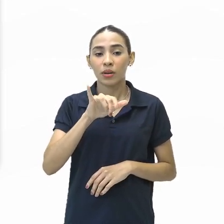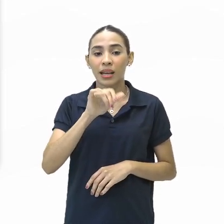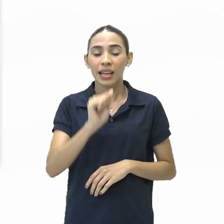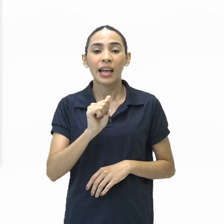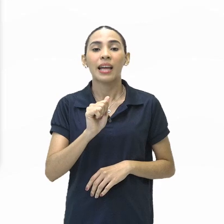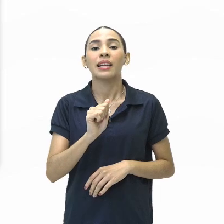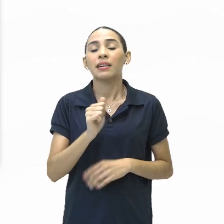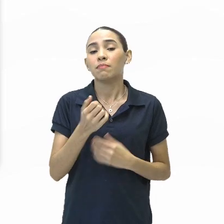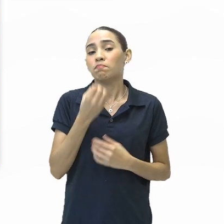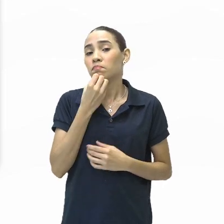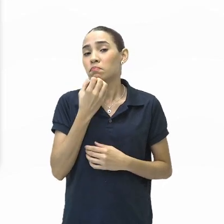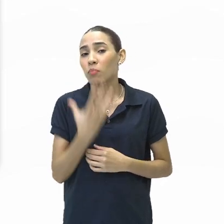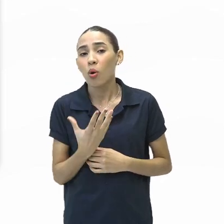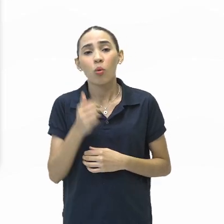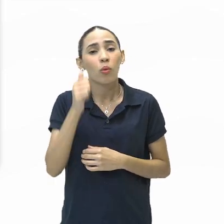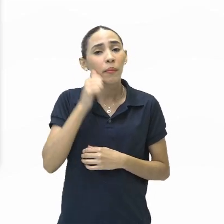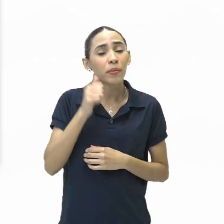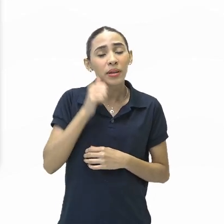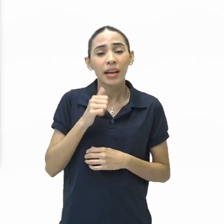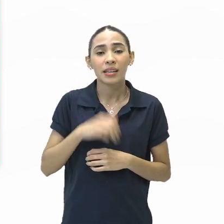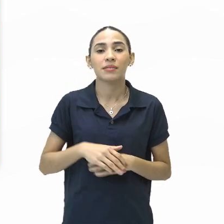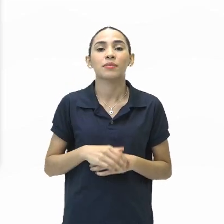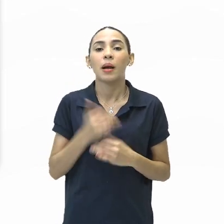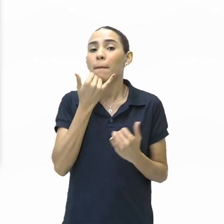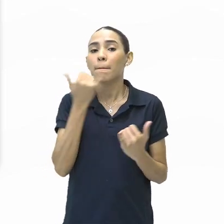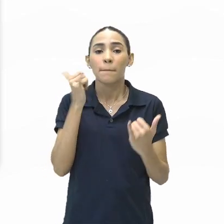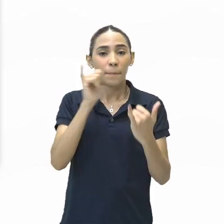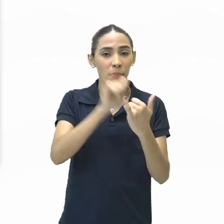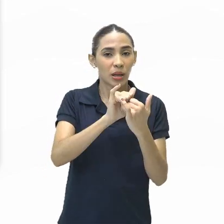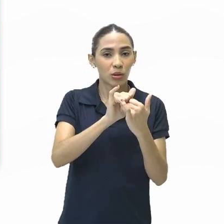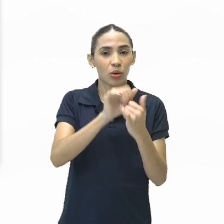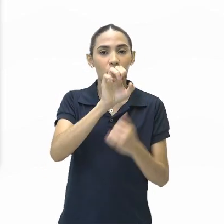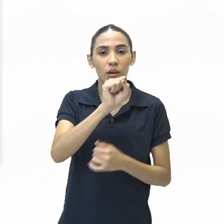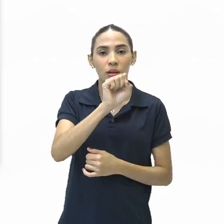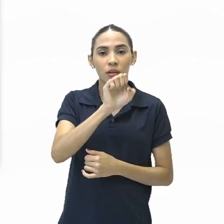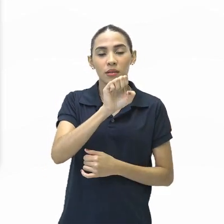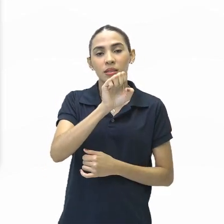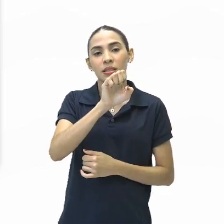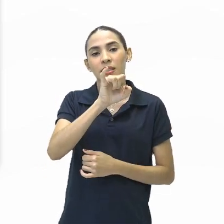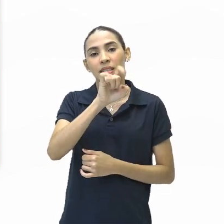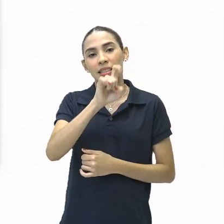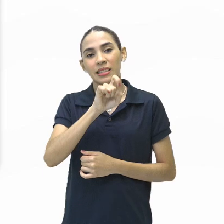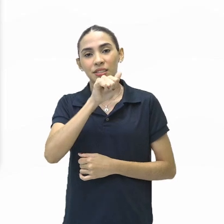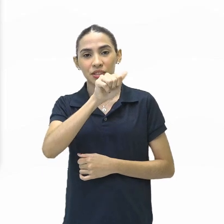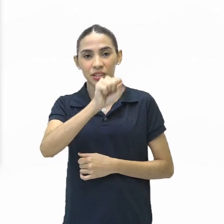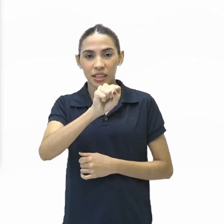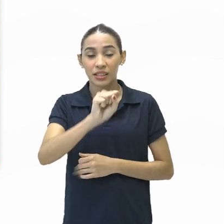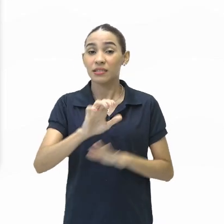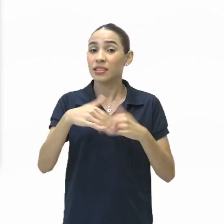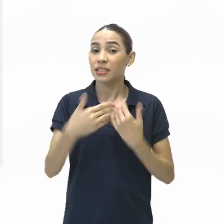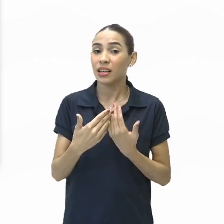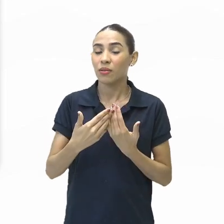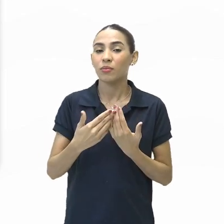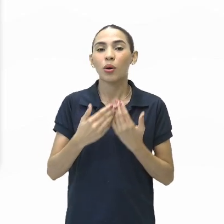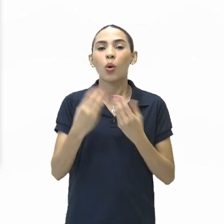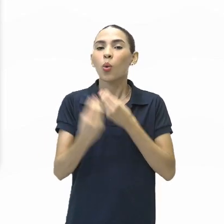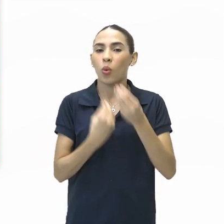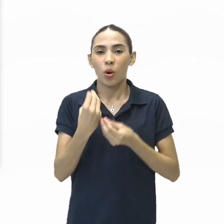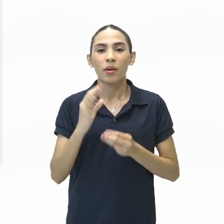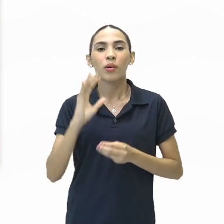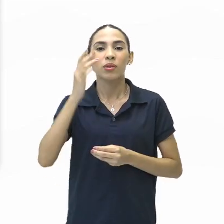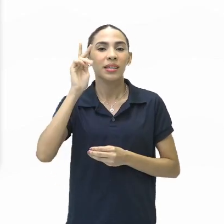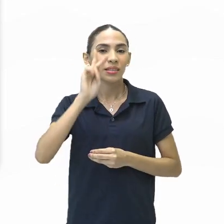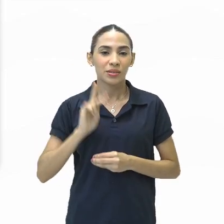faz? Bondosa, como nós, mulheres somos, ela perdoa Seixas. Né? Então, vamos lá contar um pouquinho a história.